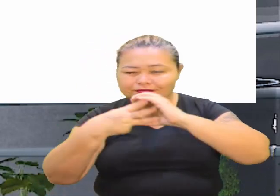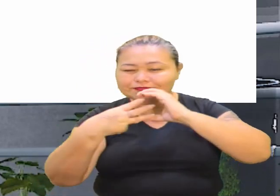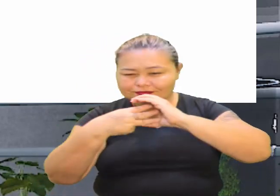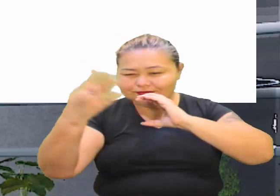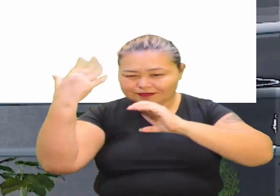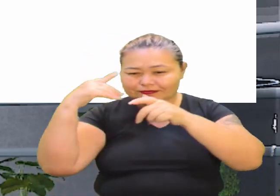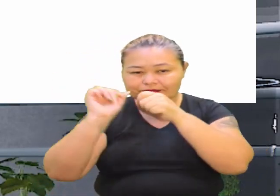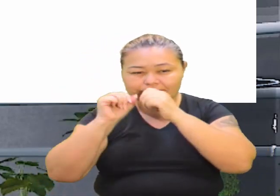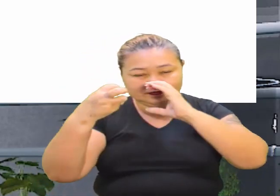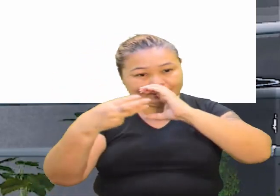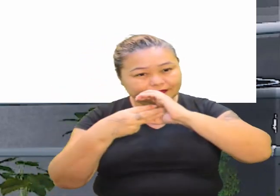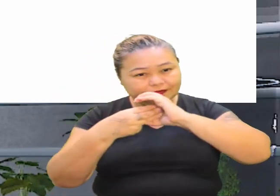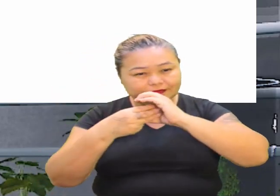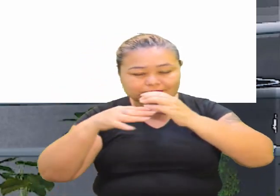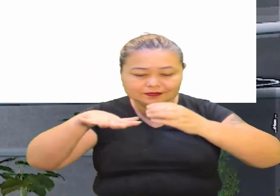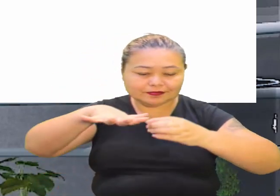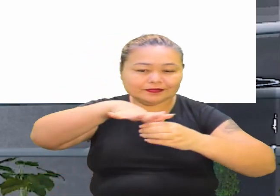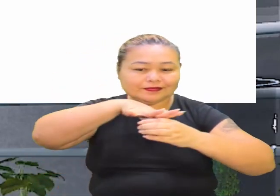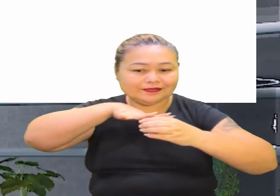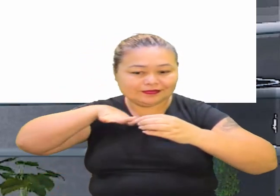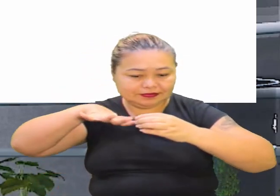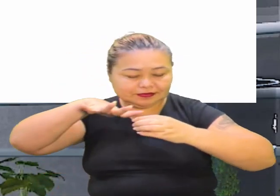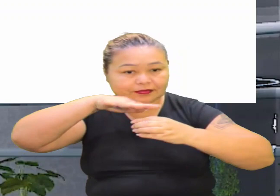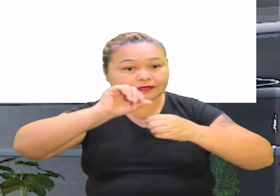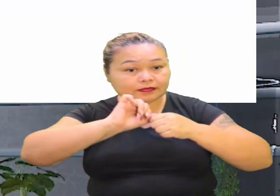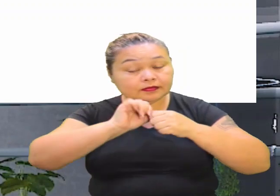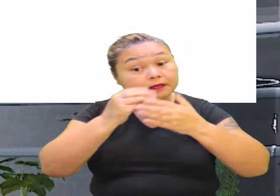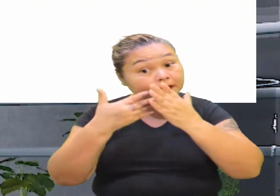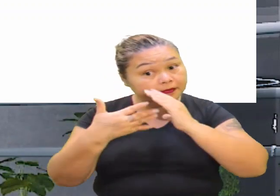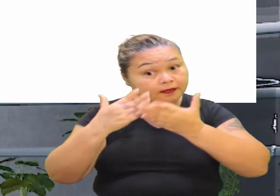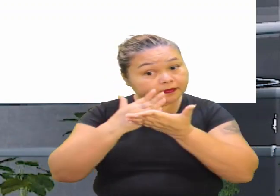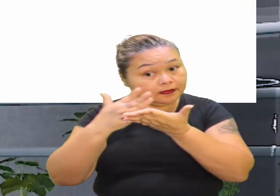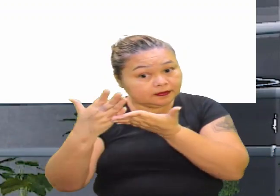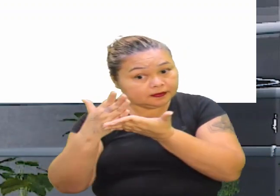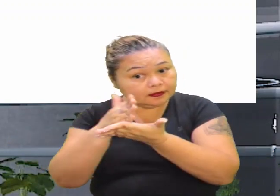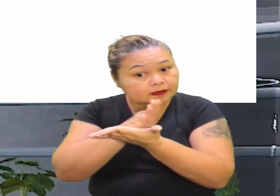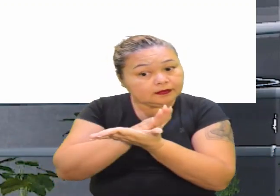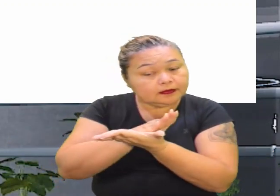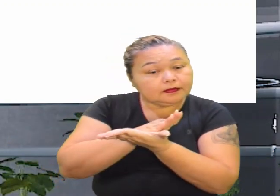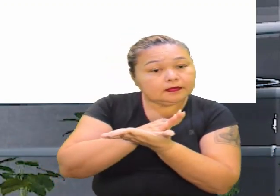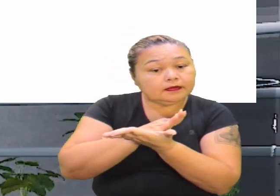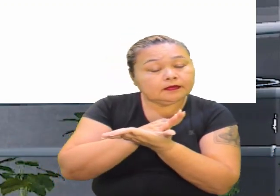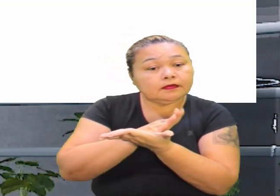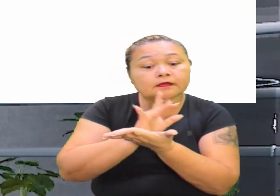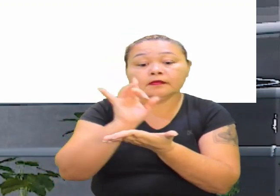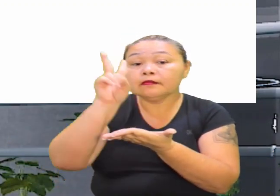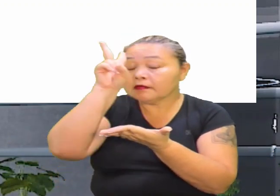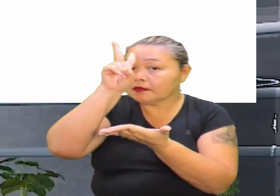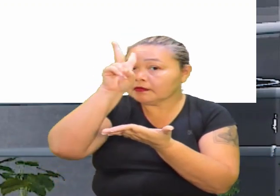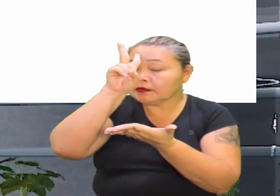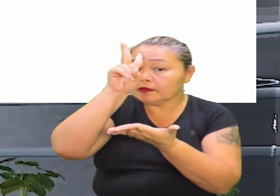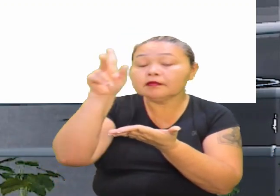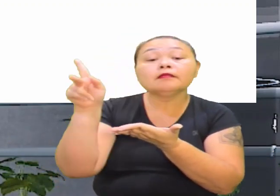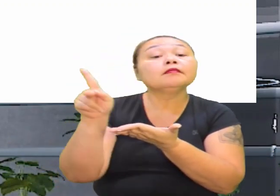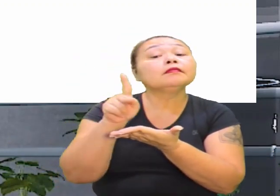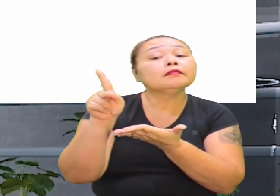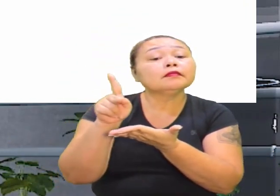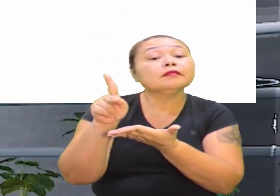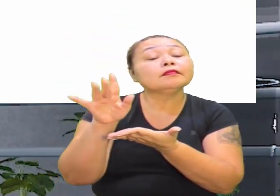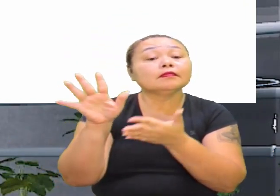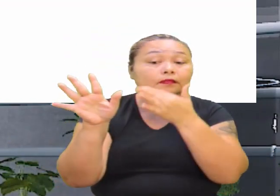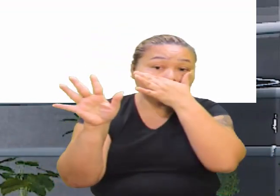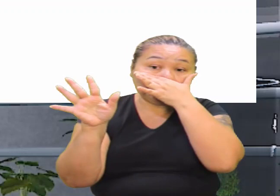ano. Meiose, mitose, metade. Então, só lembrando, professor,